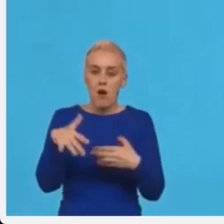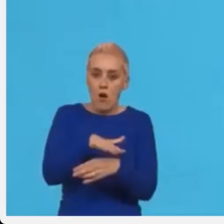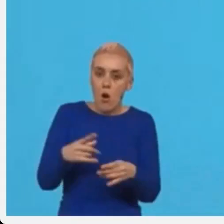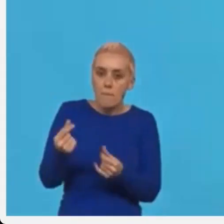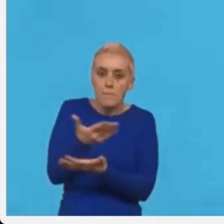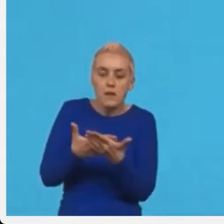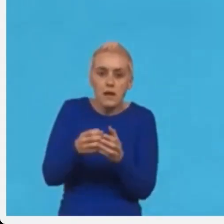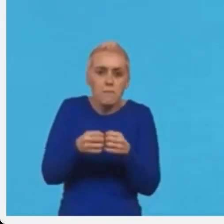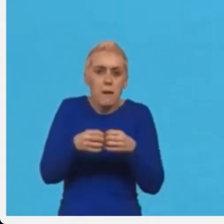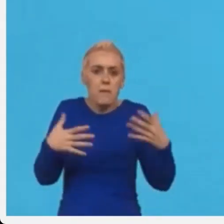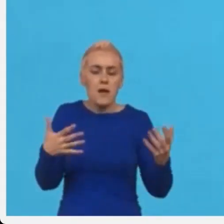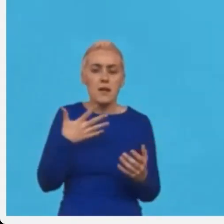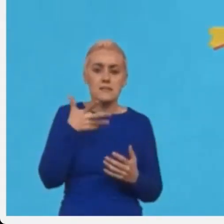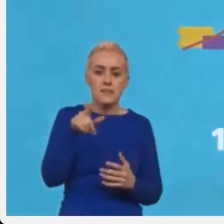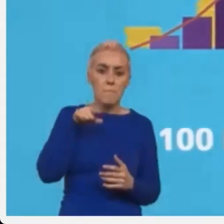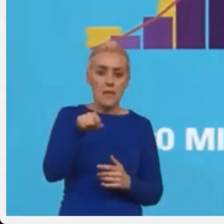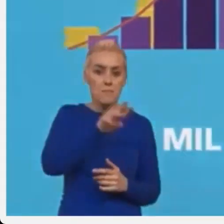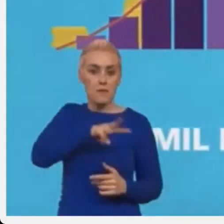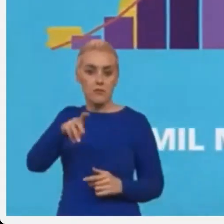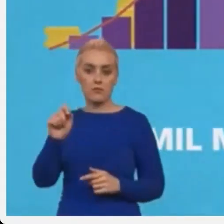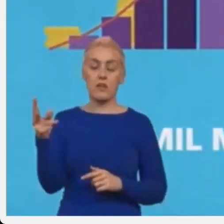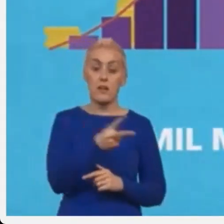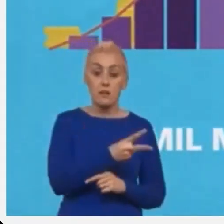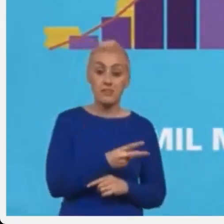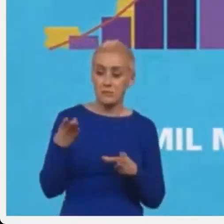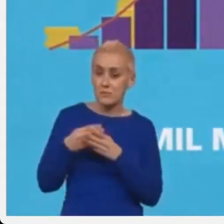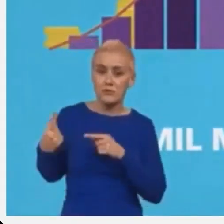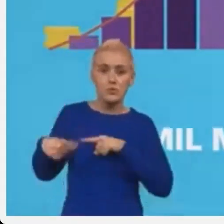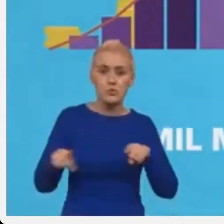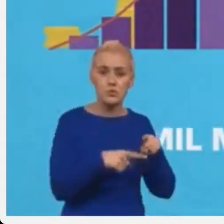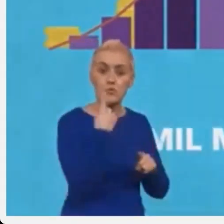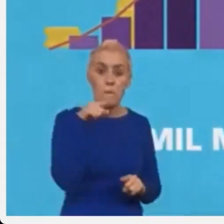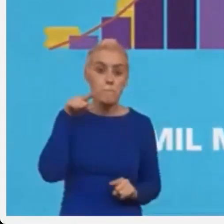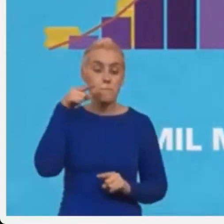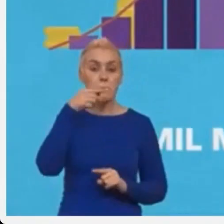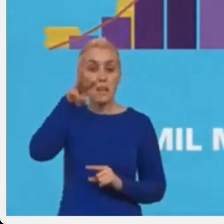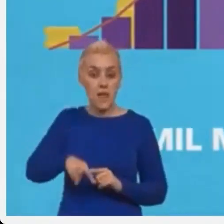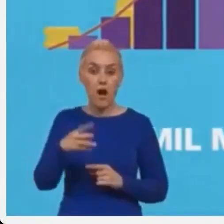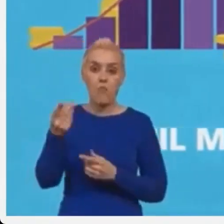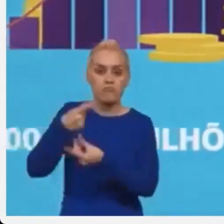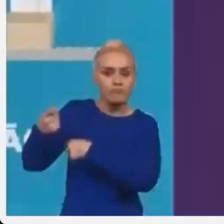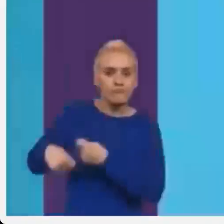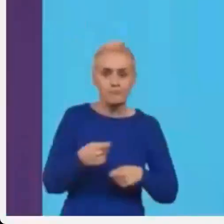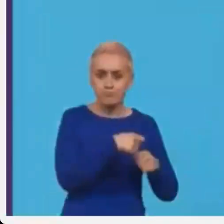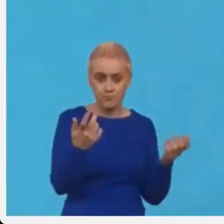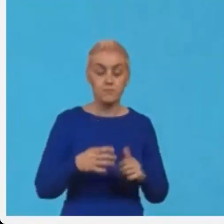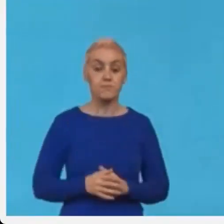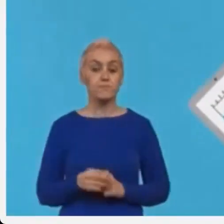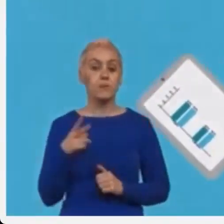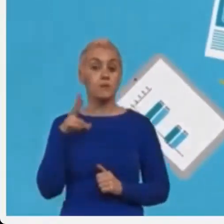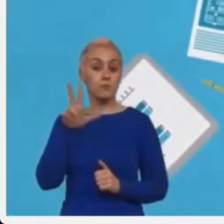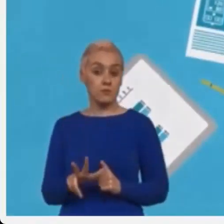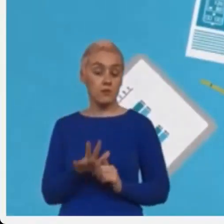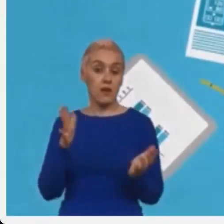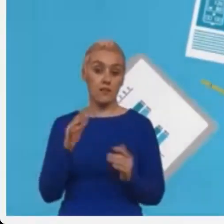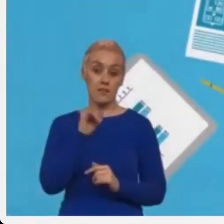100 mil milhões de euros, com mais de 1 milhão de tipos de produtos em circulação. Em Portugal, o